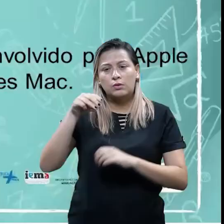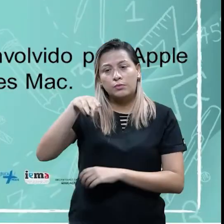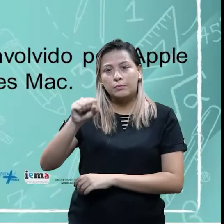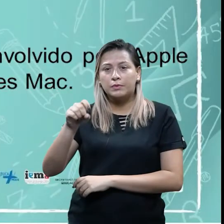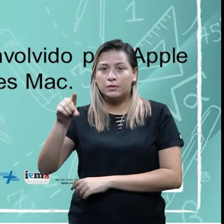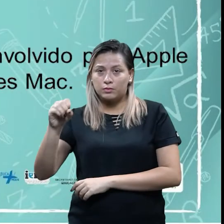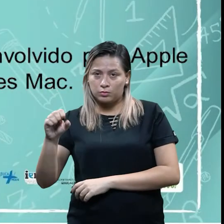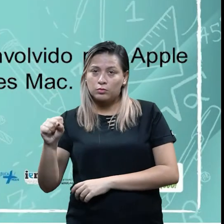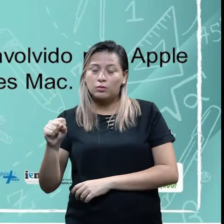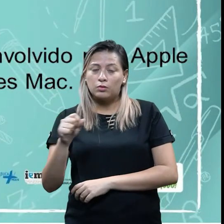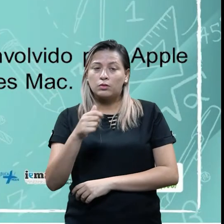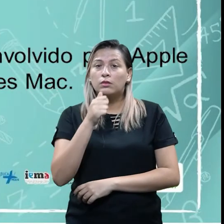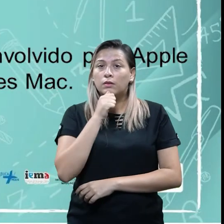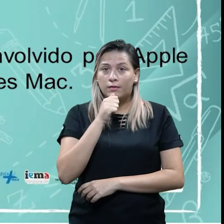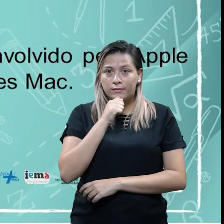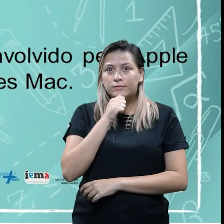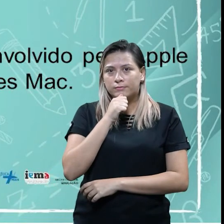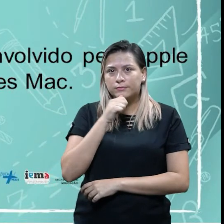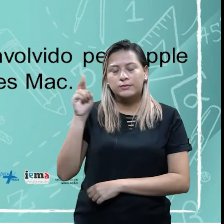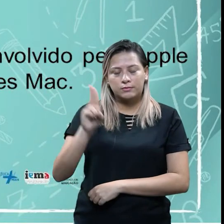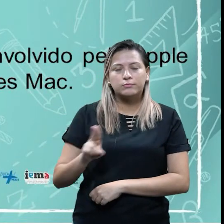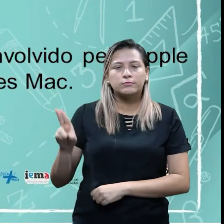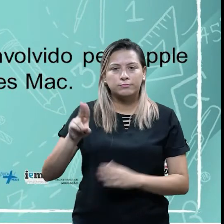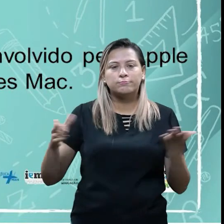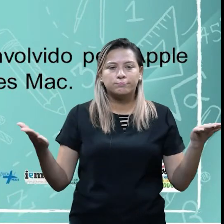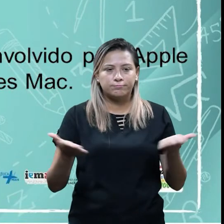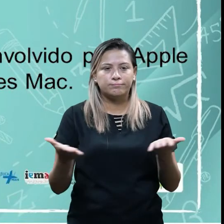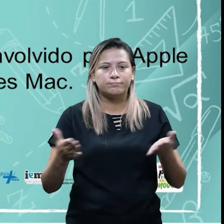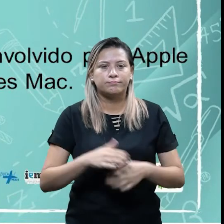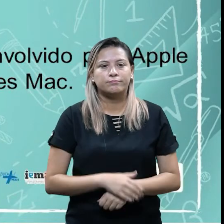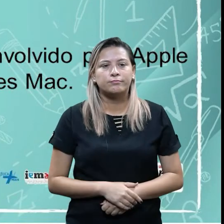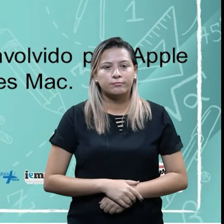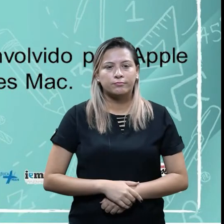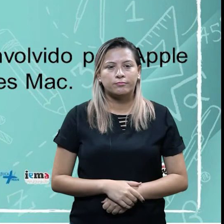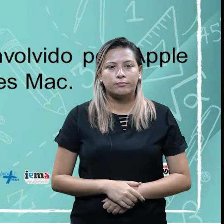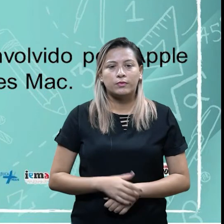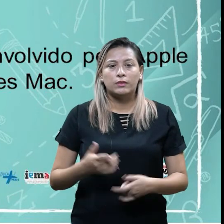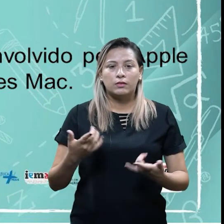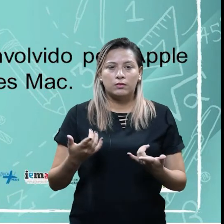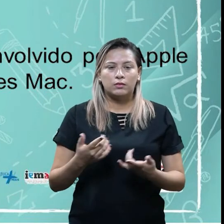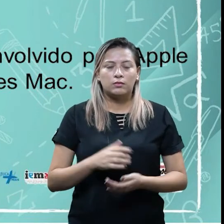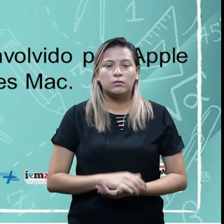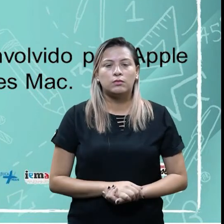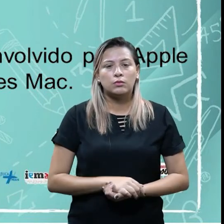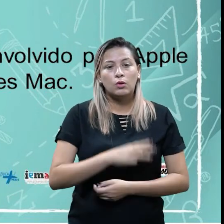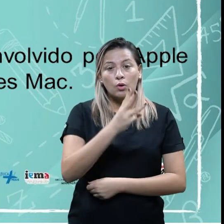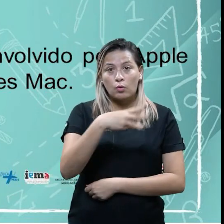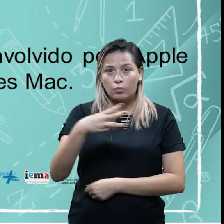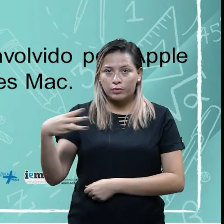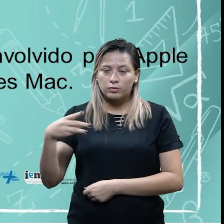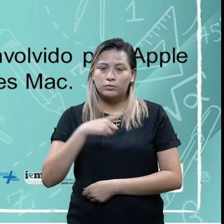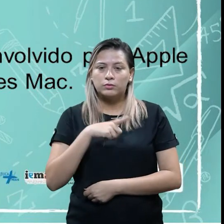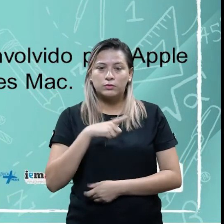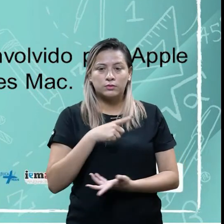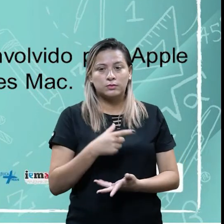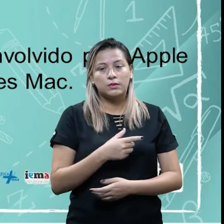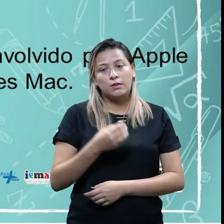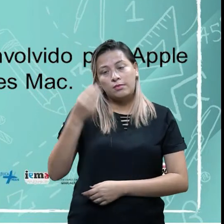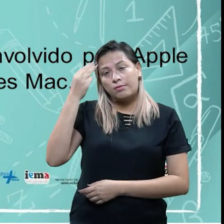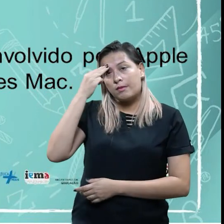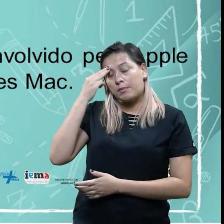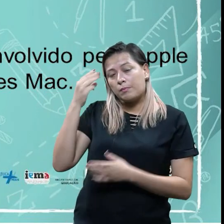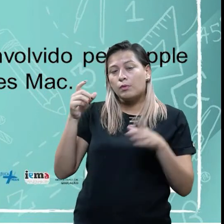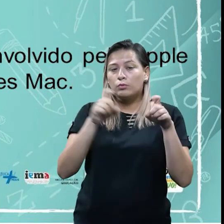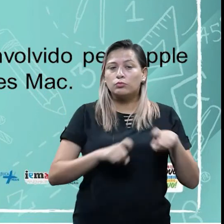Tá? A Microsoft Windows, tá, vem instalado na memória dos computadores novos. Isto faz com que